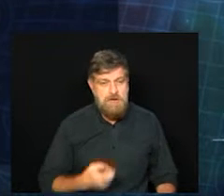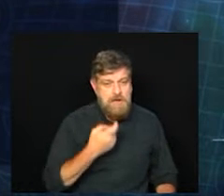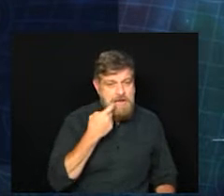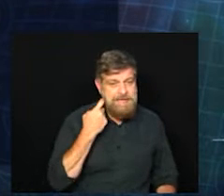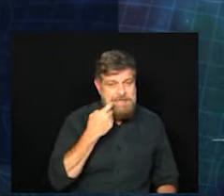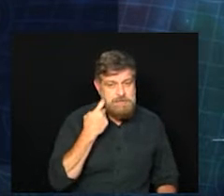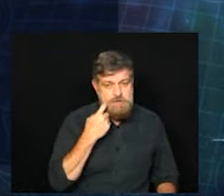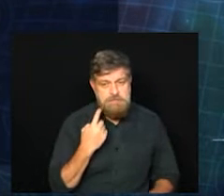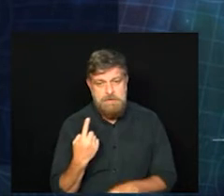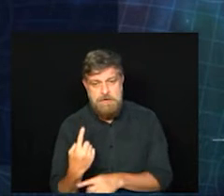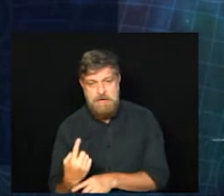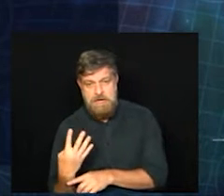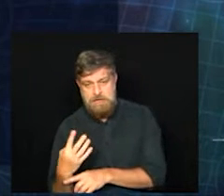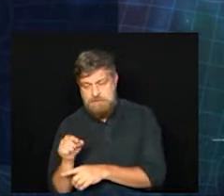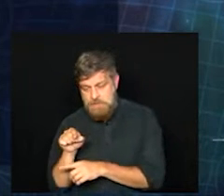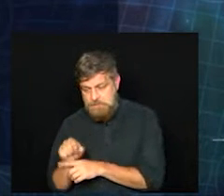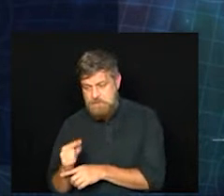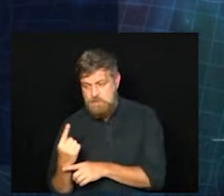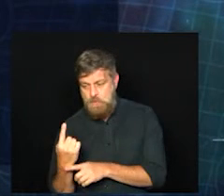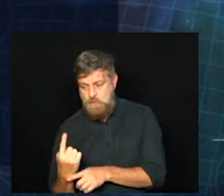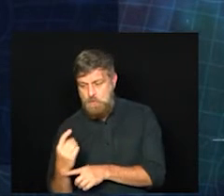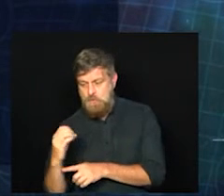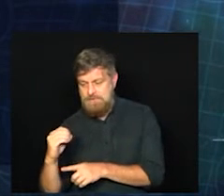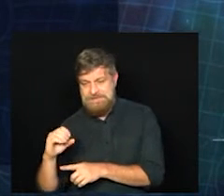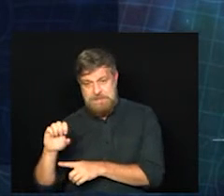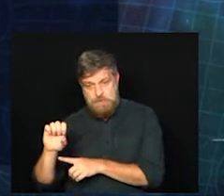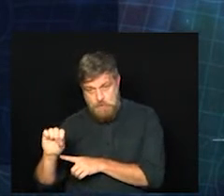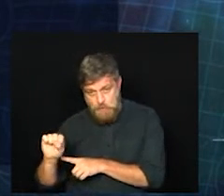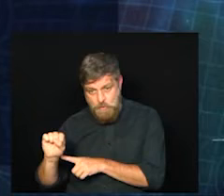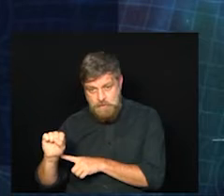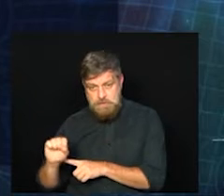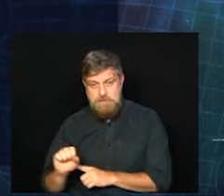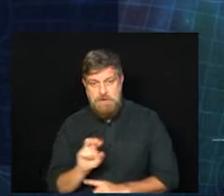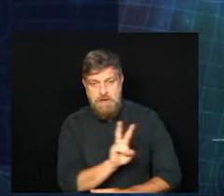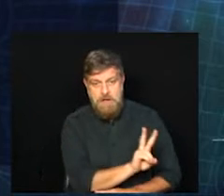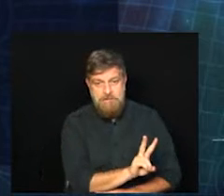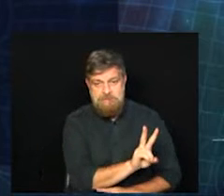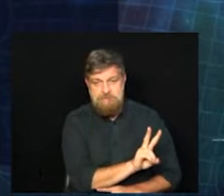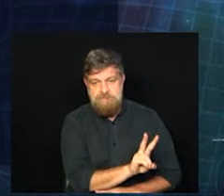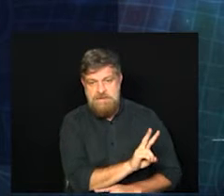15.255, Itatiba, 14.108, Valinhos,